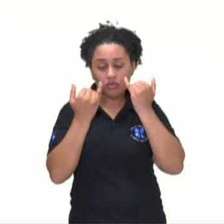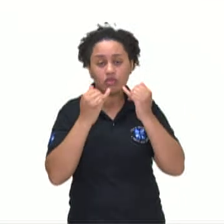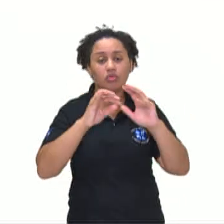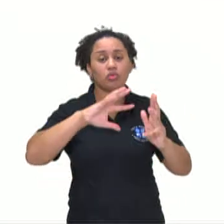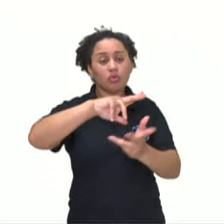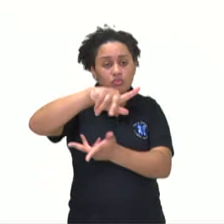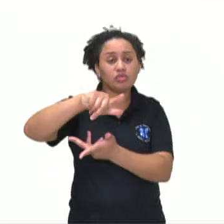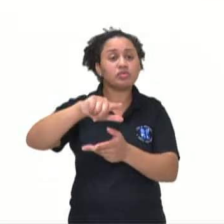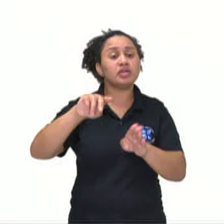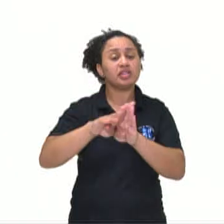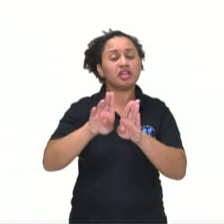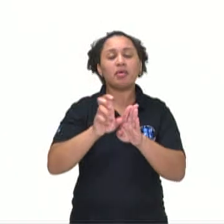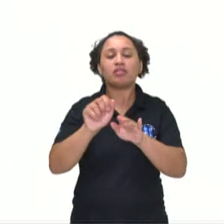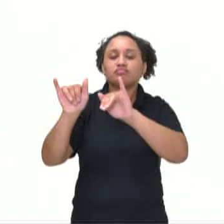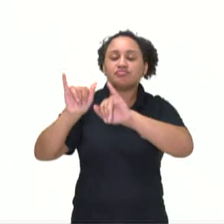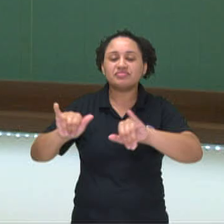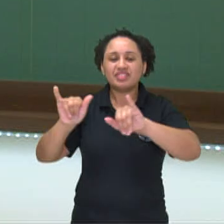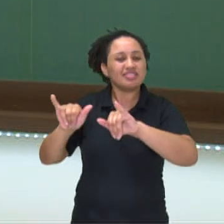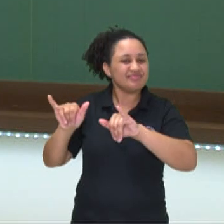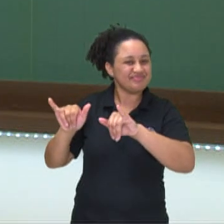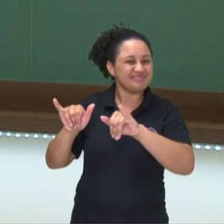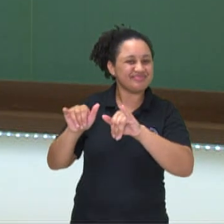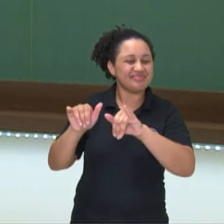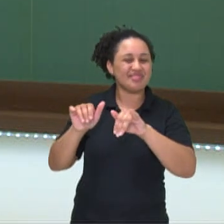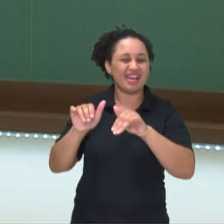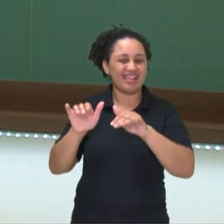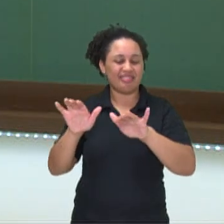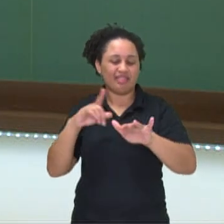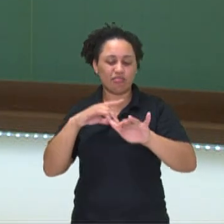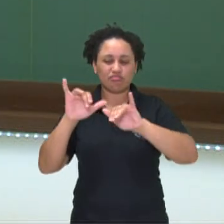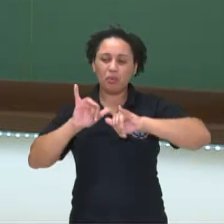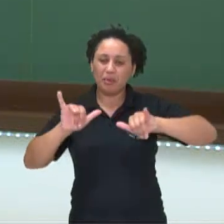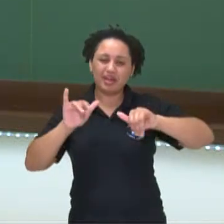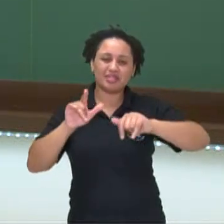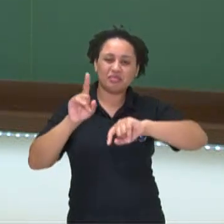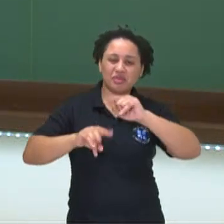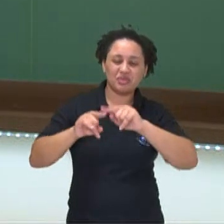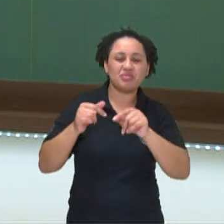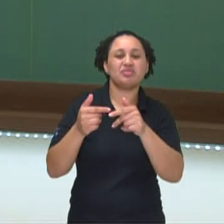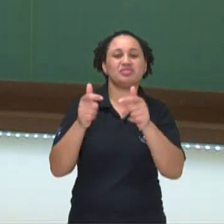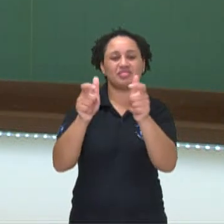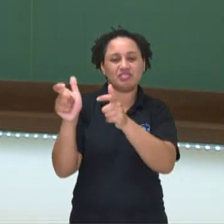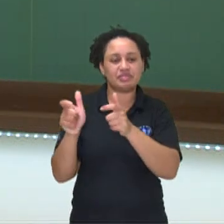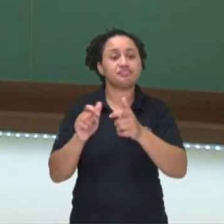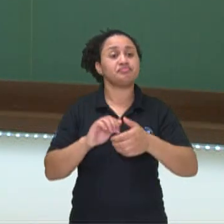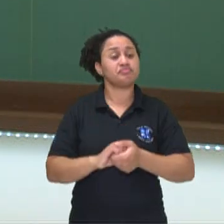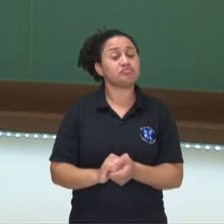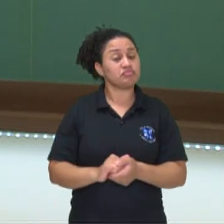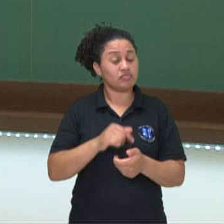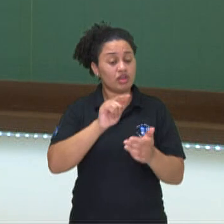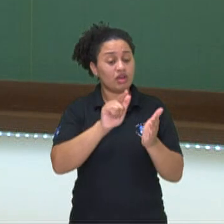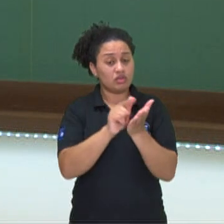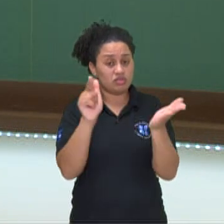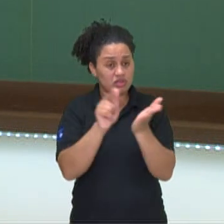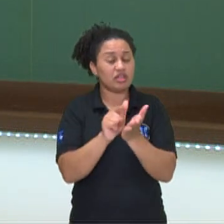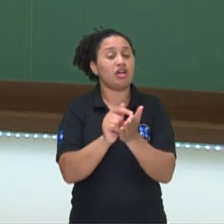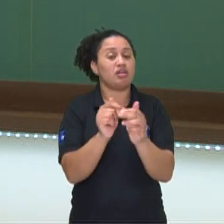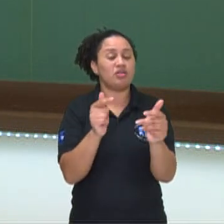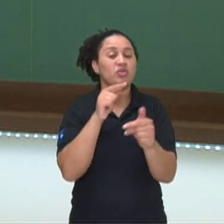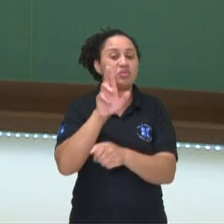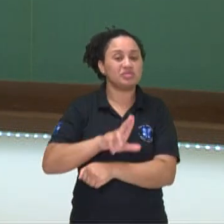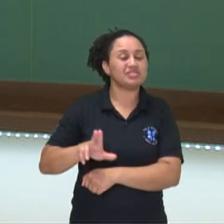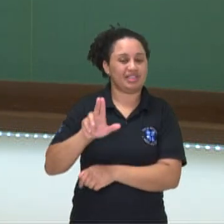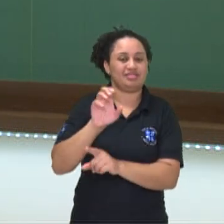inteiro, além de anúncios publicitários. Então é o meio impresso, é um dos meios muito utilizados na